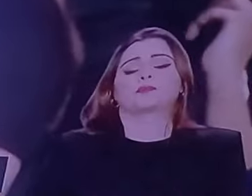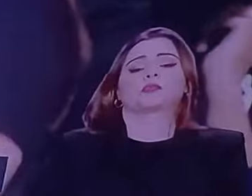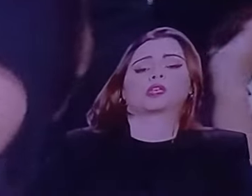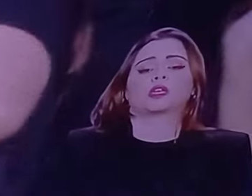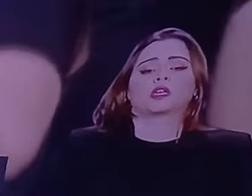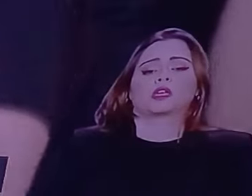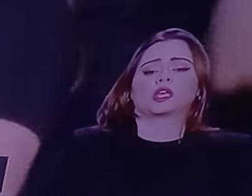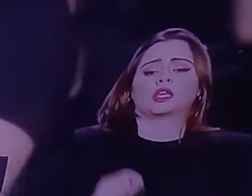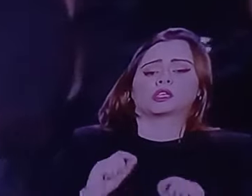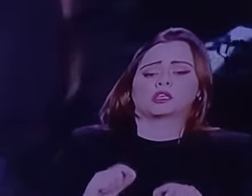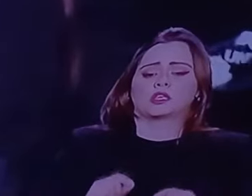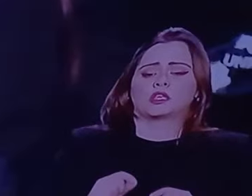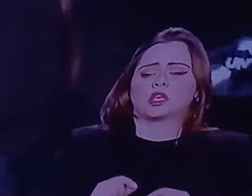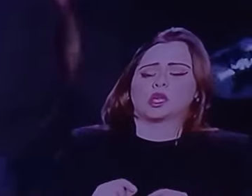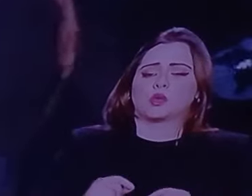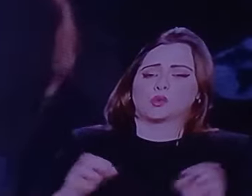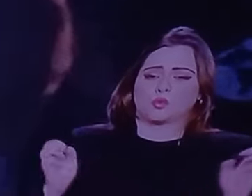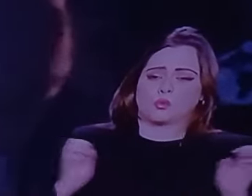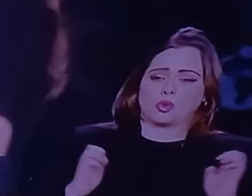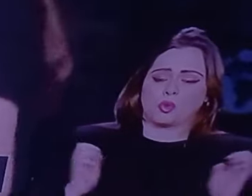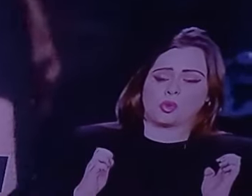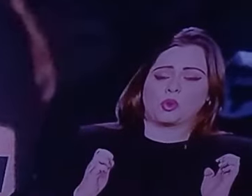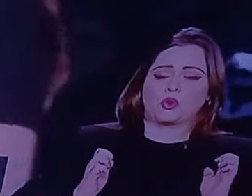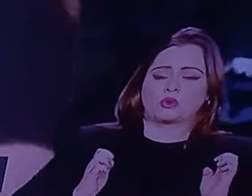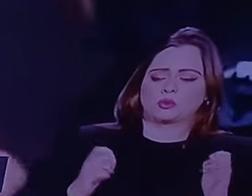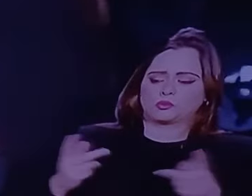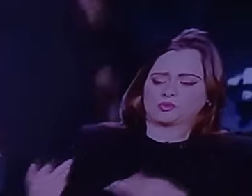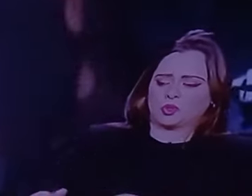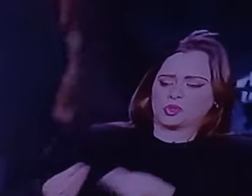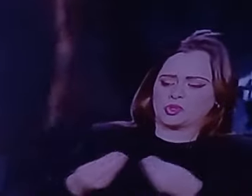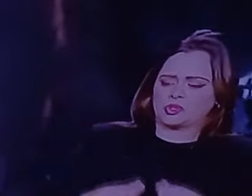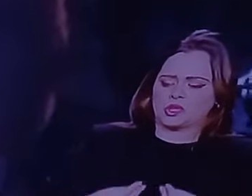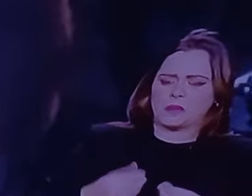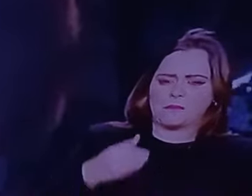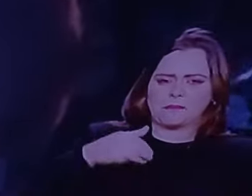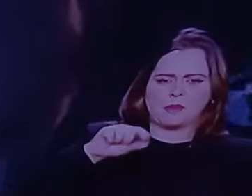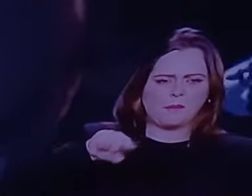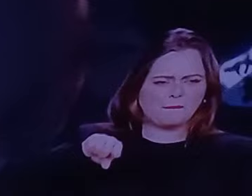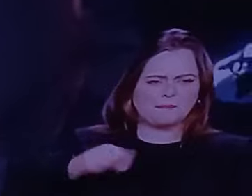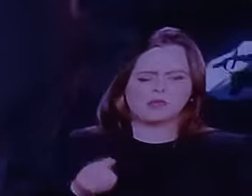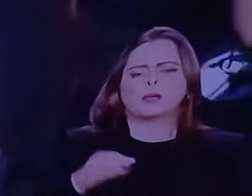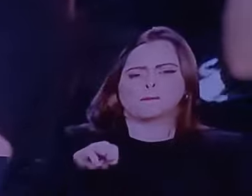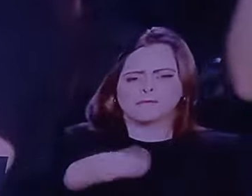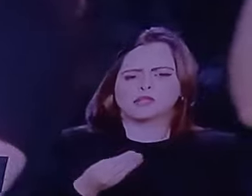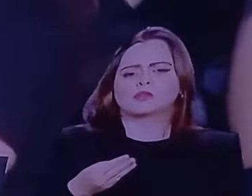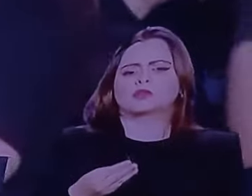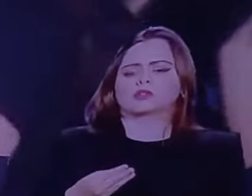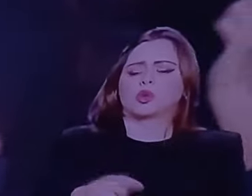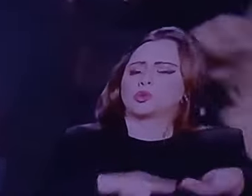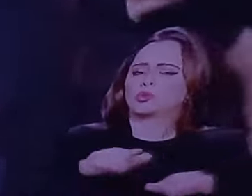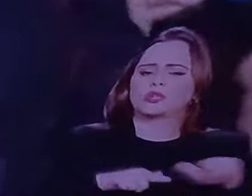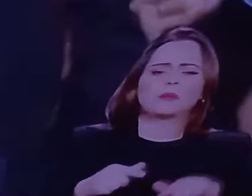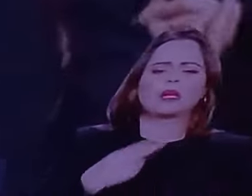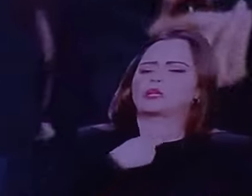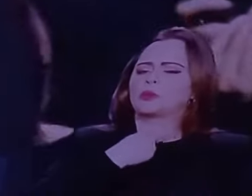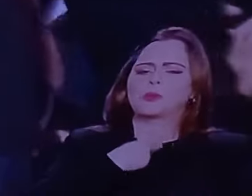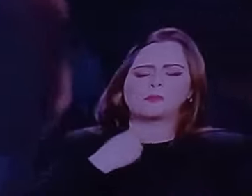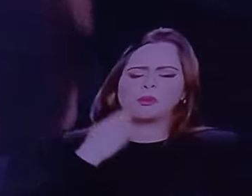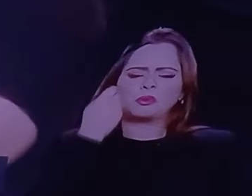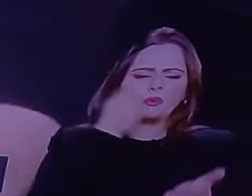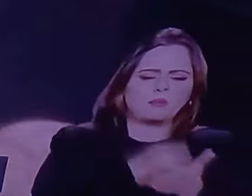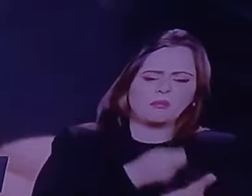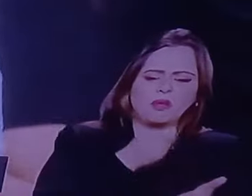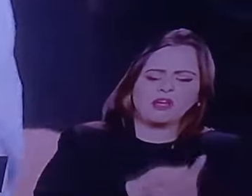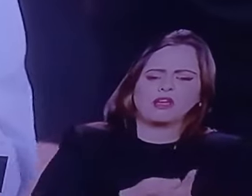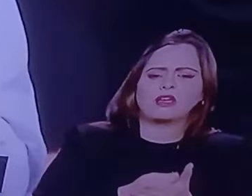que um patrão que ganha milhões não paga sobre o lucro, o trabalhador não pode pagar imposto de renda